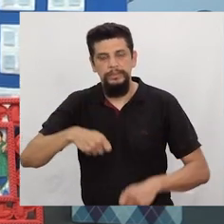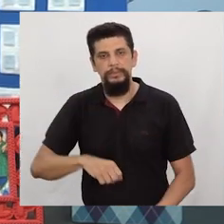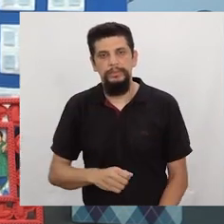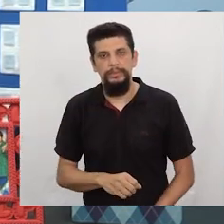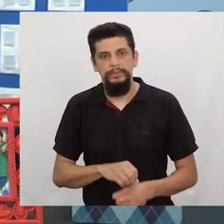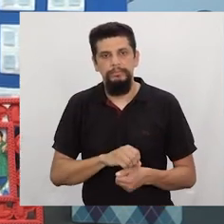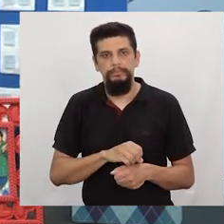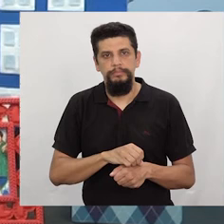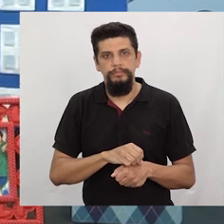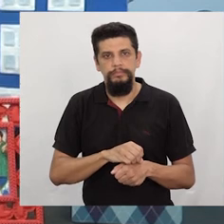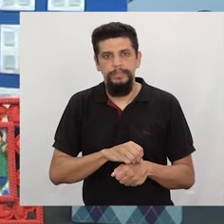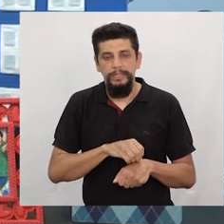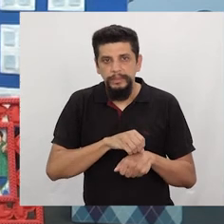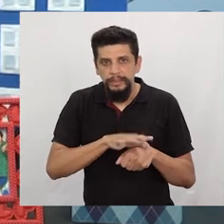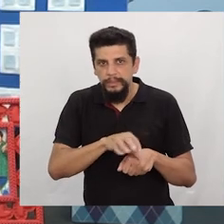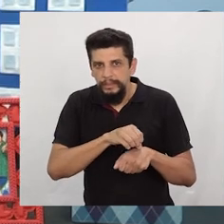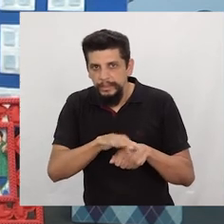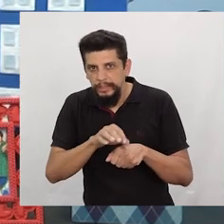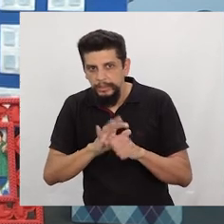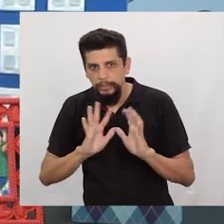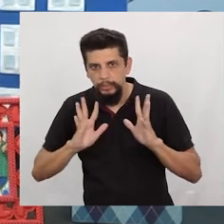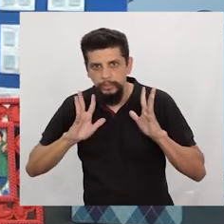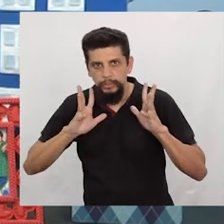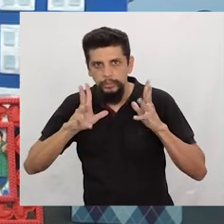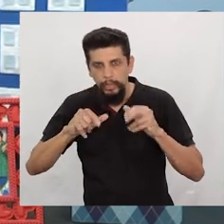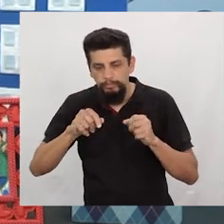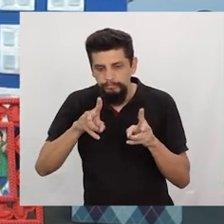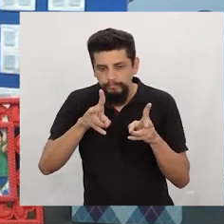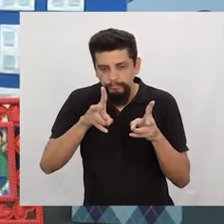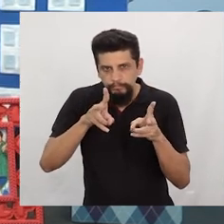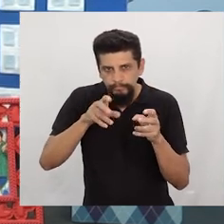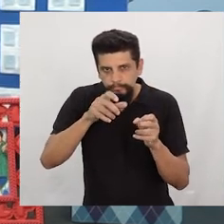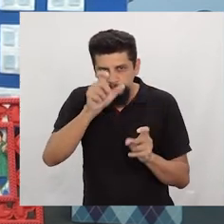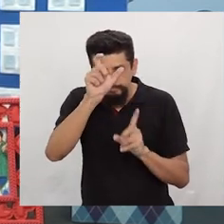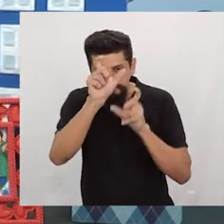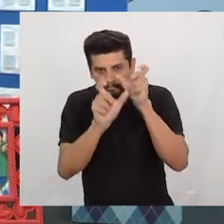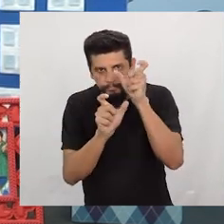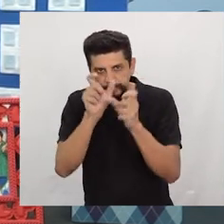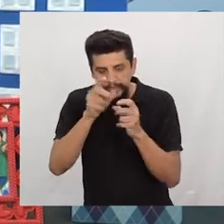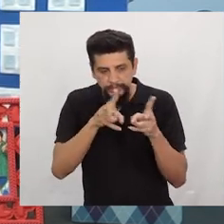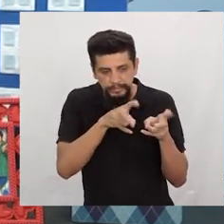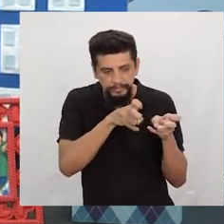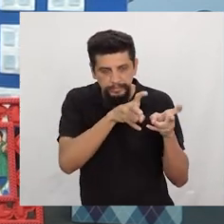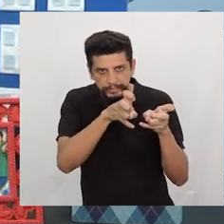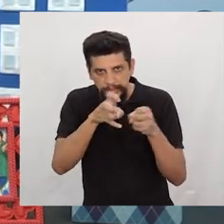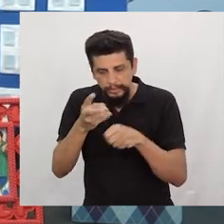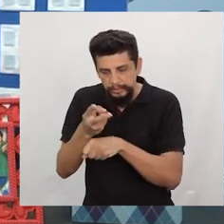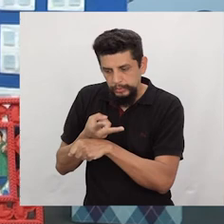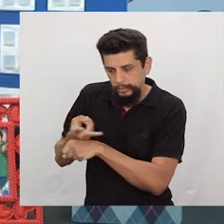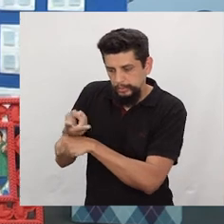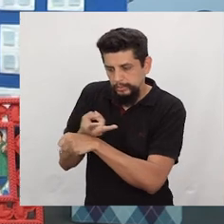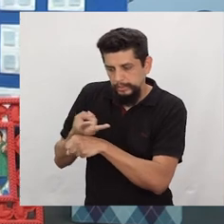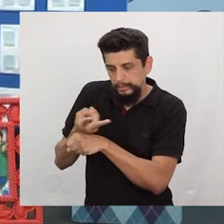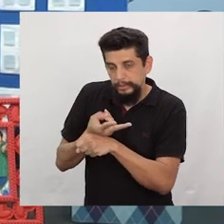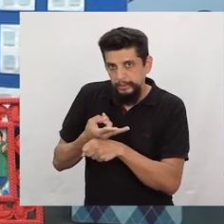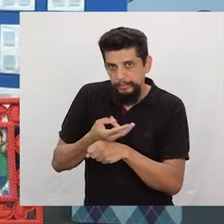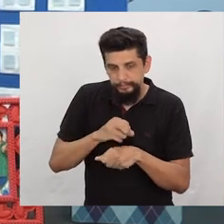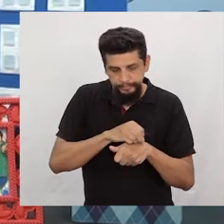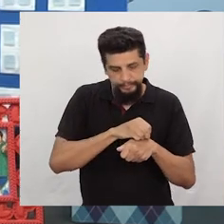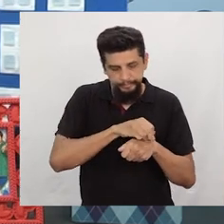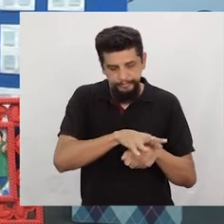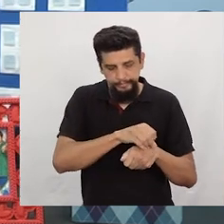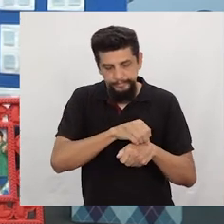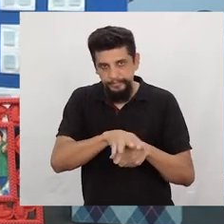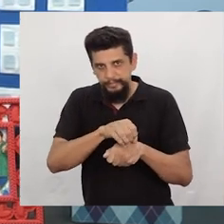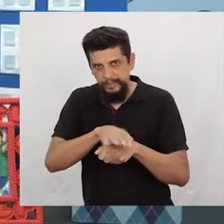um caso. Eles são todos observadores. Procuram